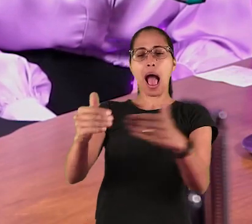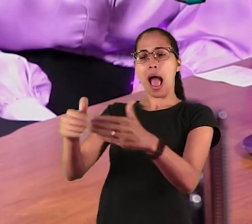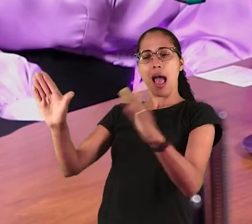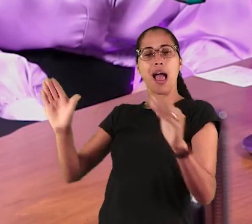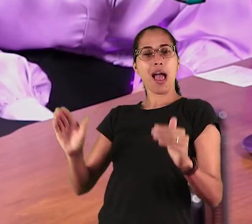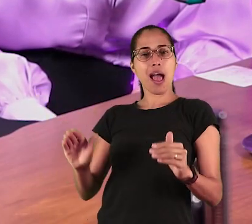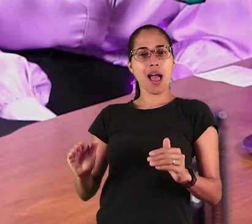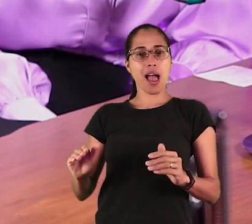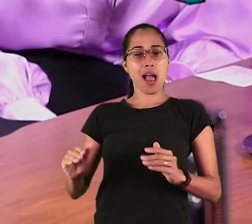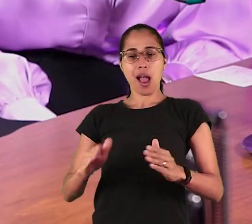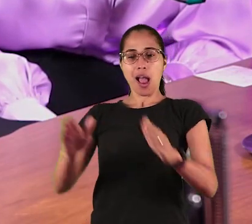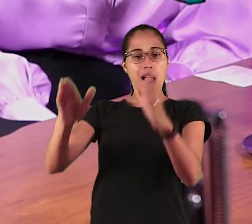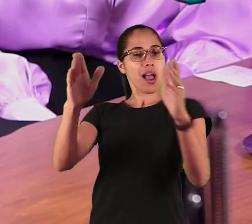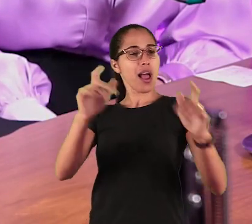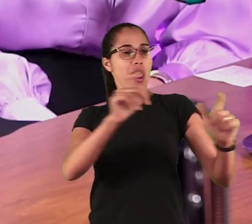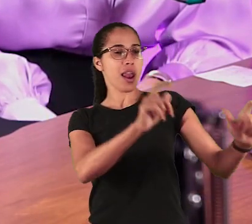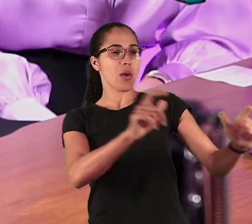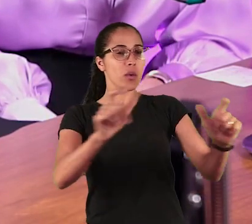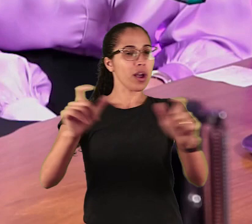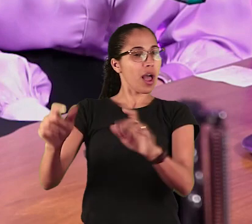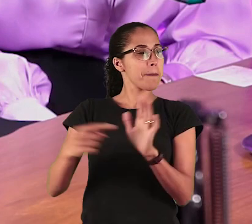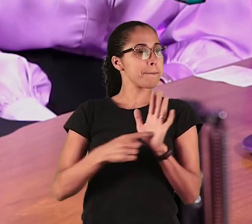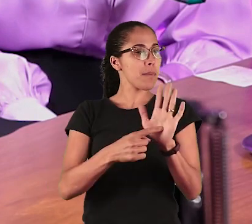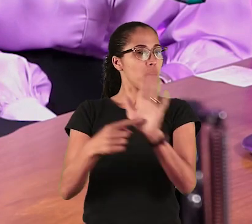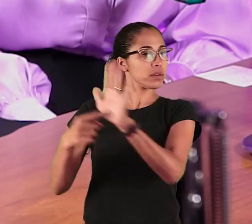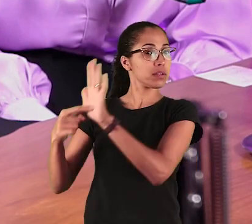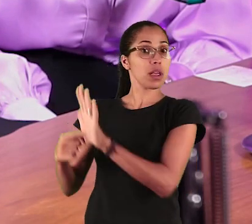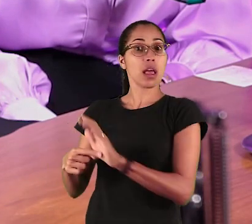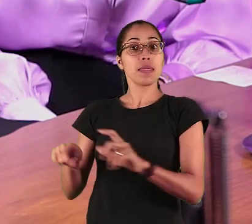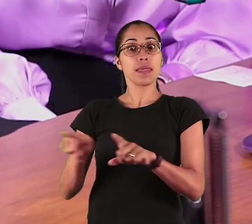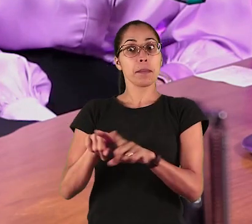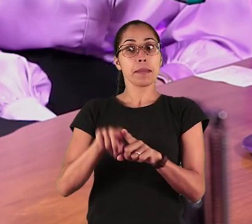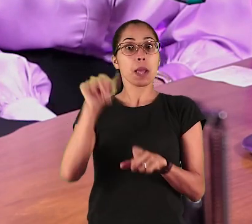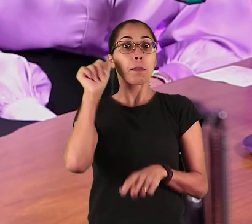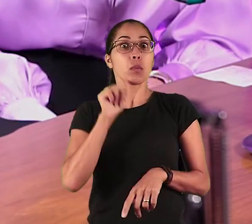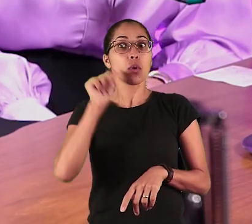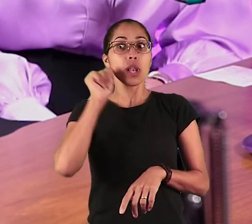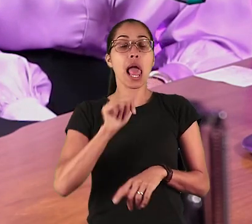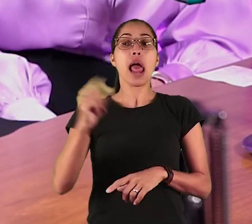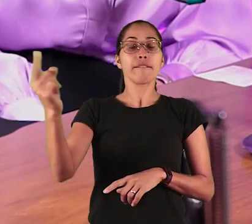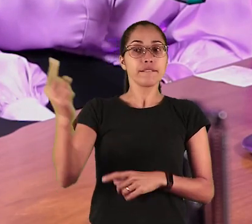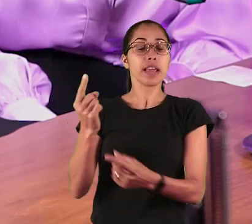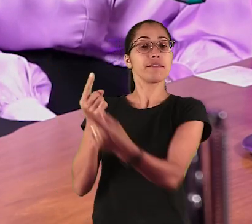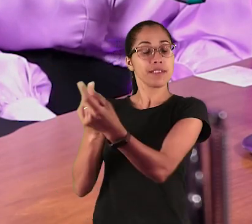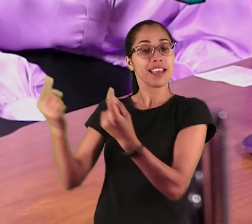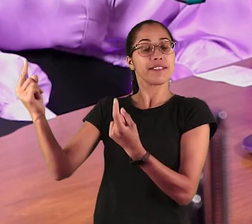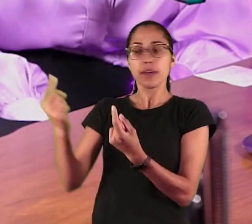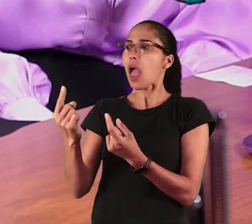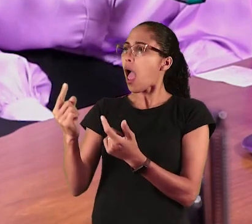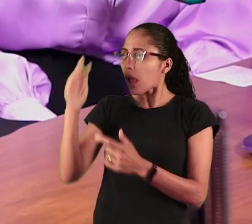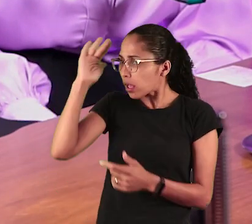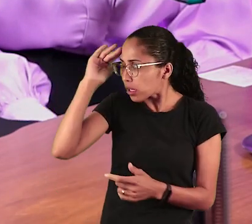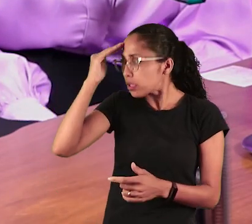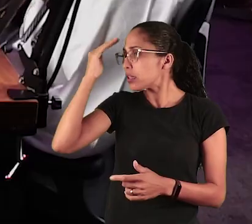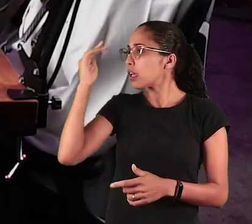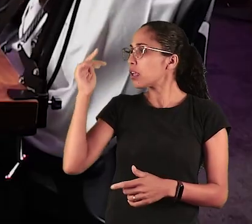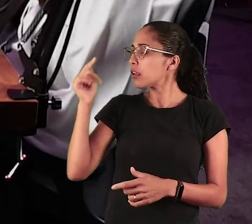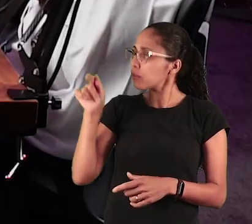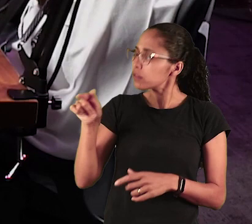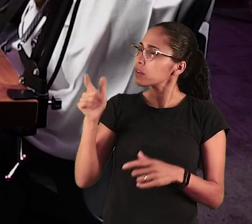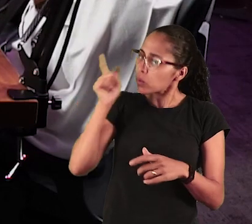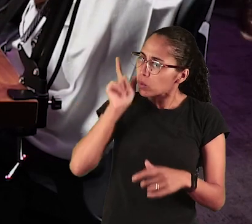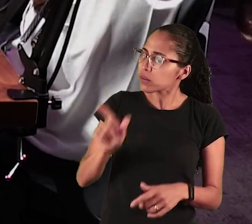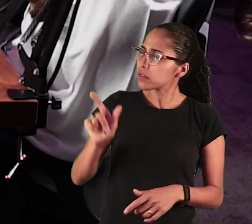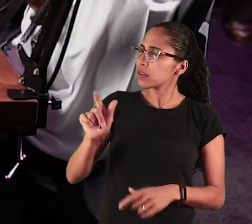caminhos é mostrar lugares ingredientes é trazer essas mulheres para que elas também entendam que esse lugar é delas a minha inspiração